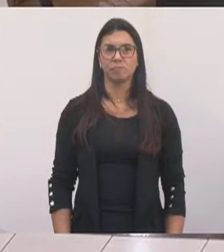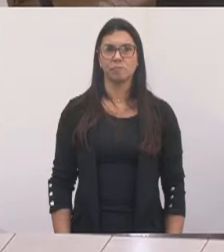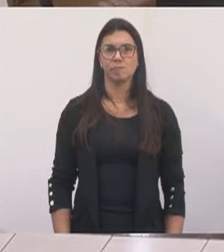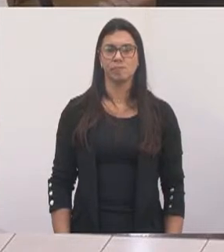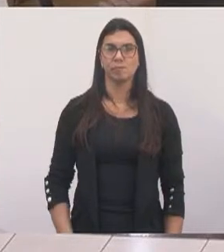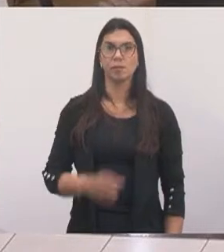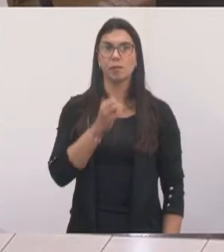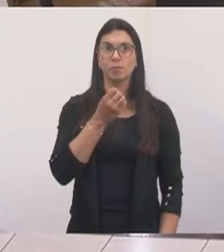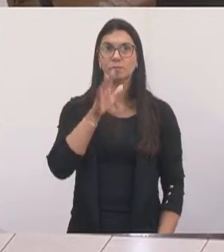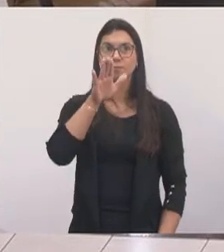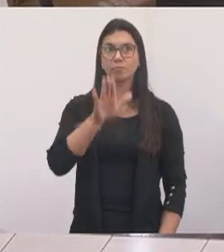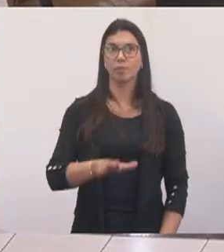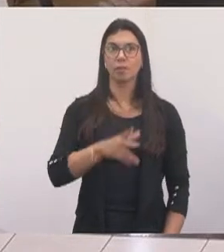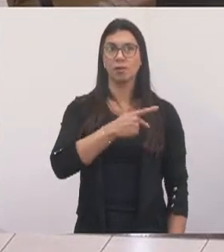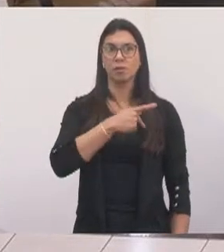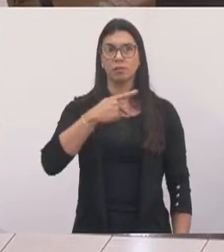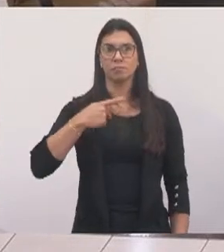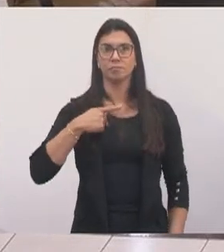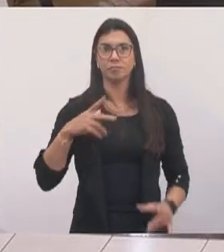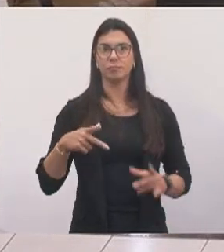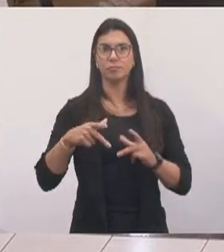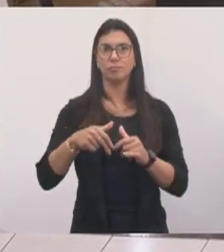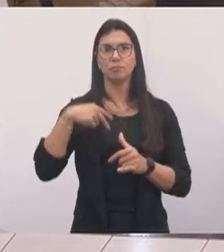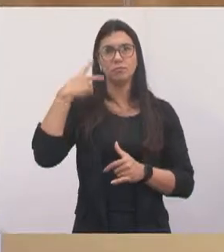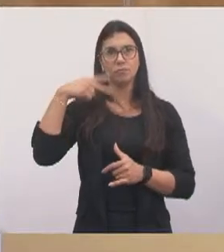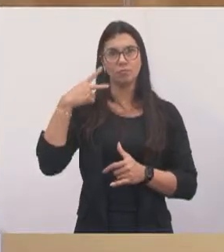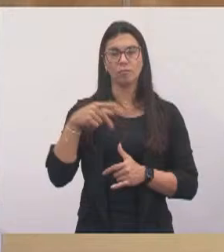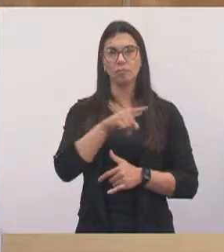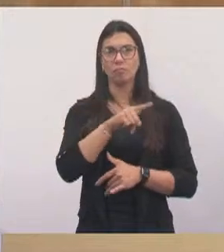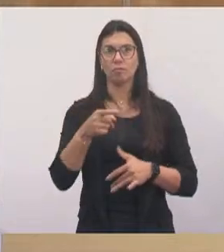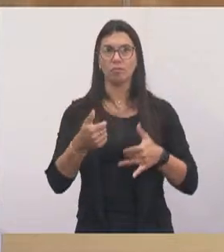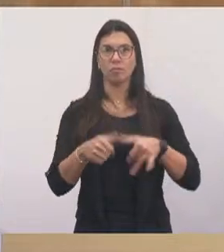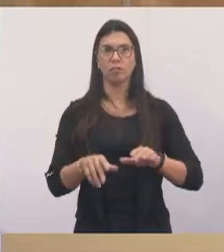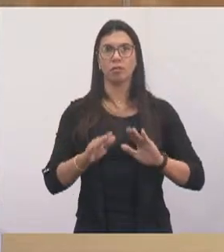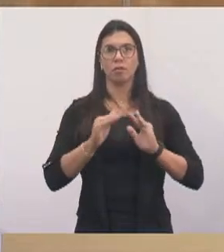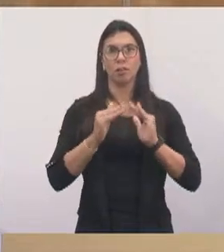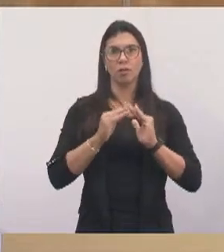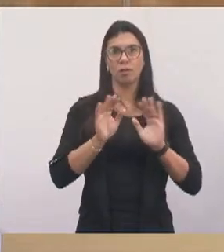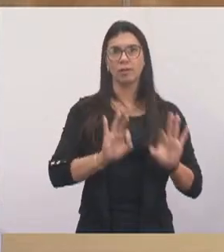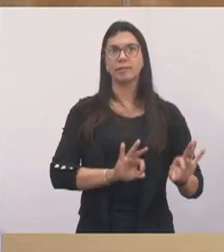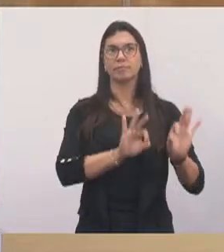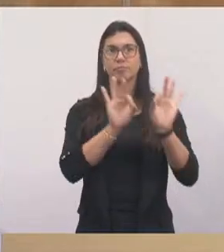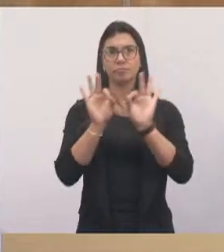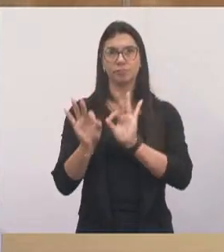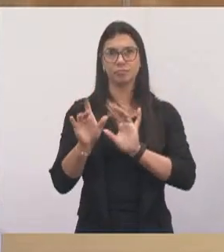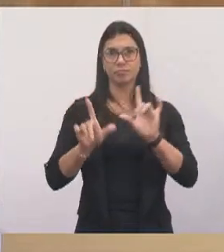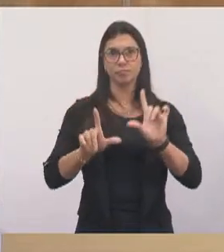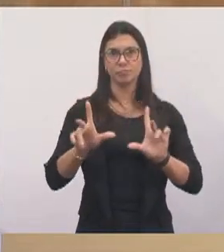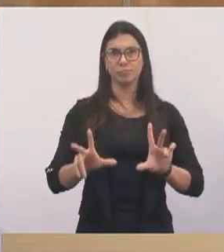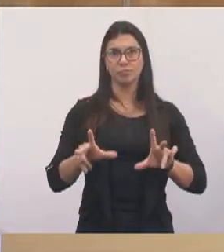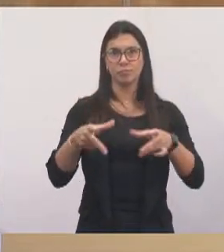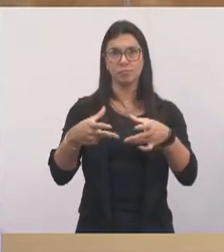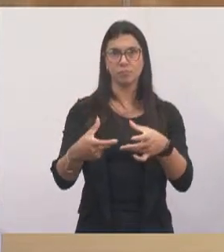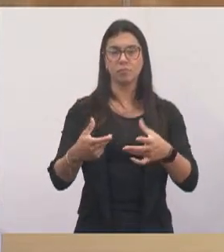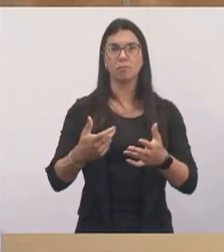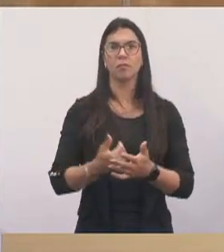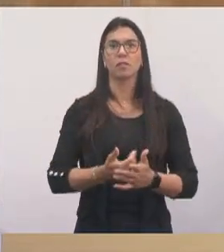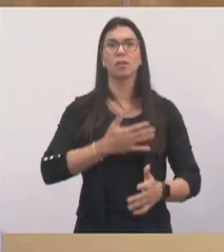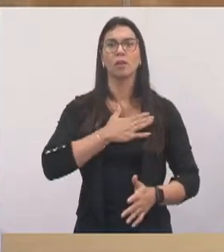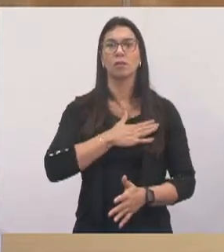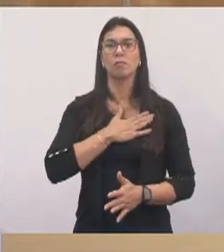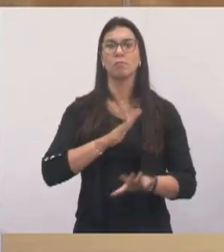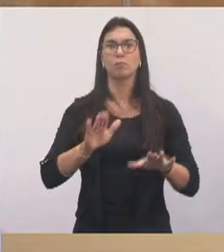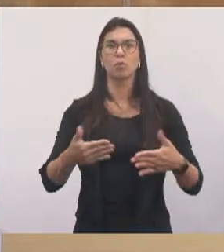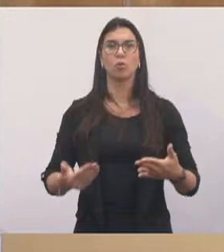Boa tarde, presidente. Boa tarde, novos pares. Boa tarde, você que está em casa. É com grande satisfação quando eu